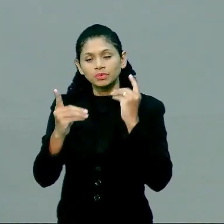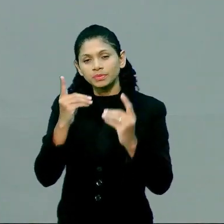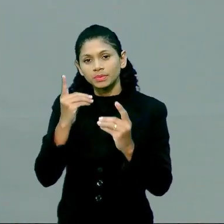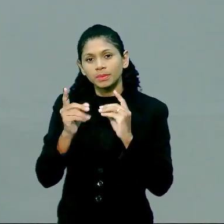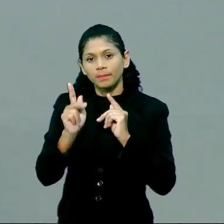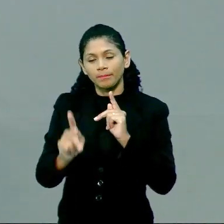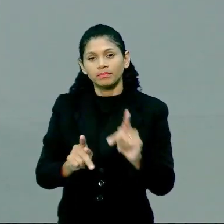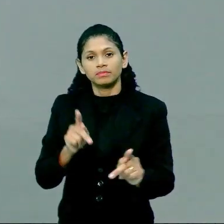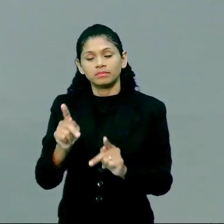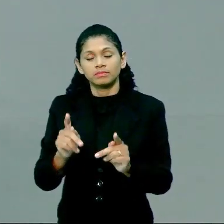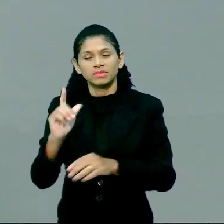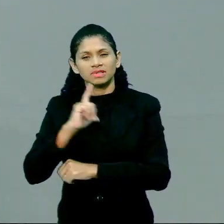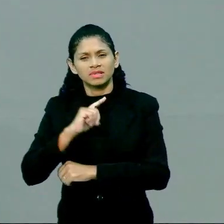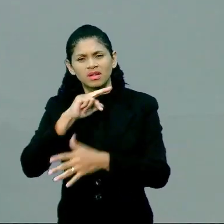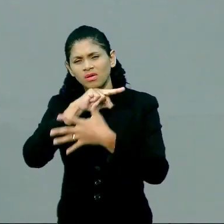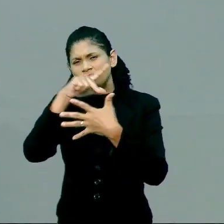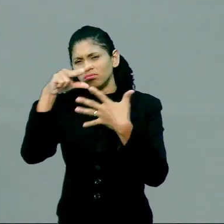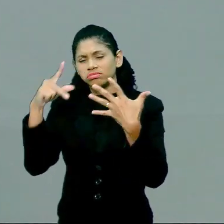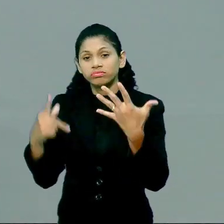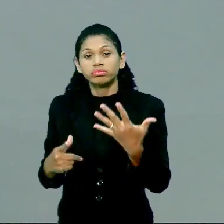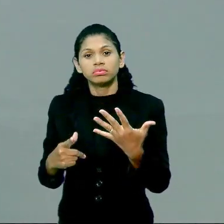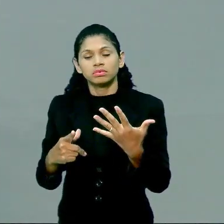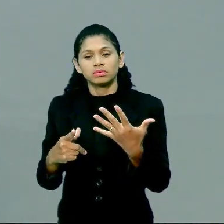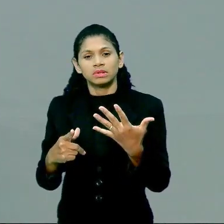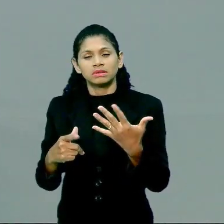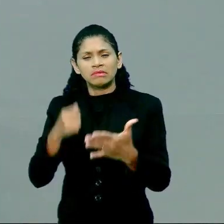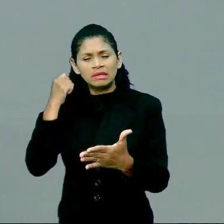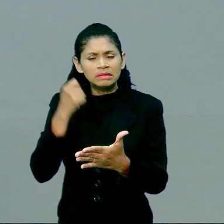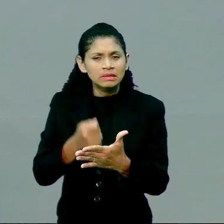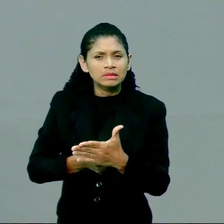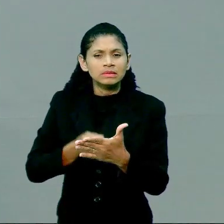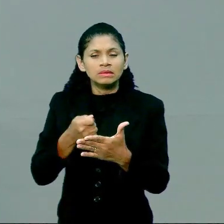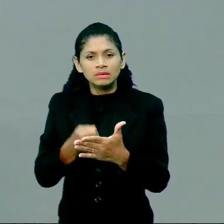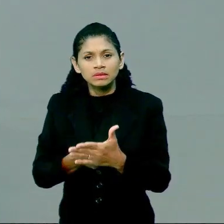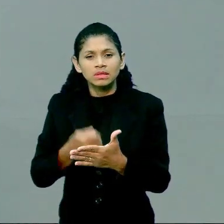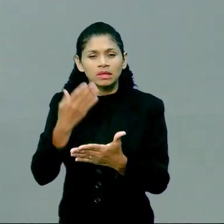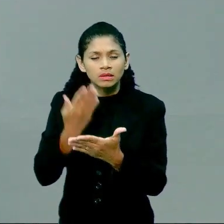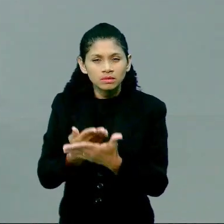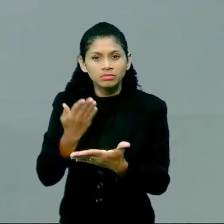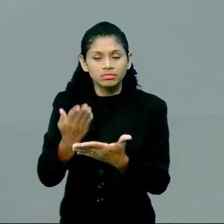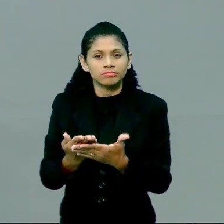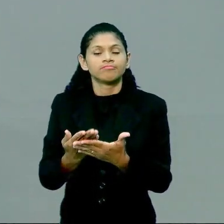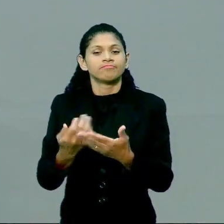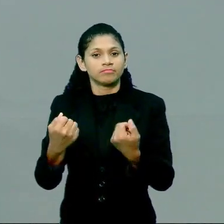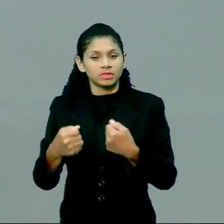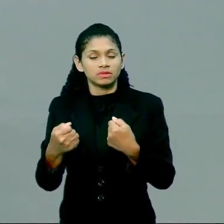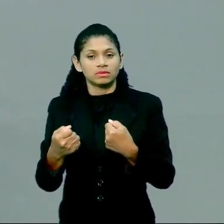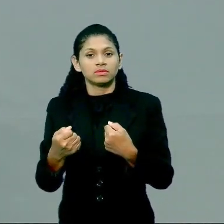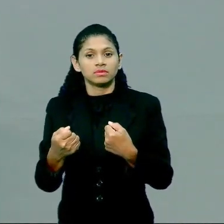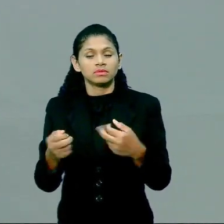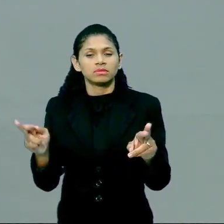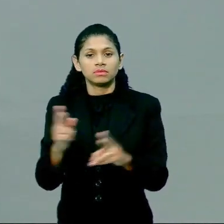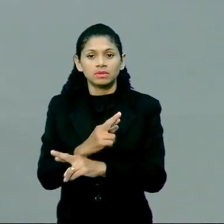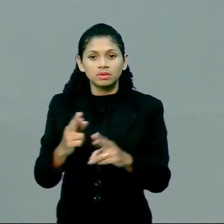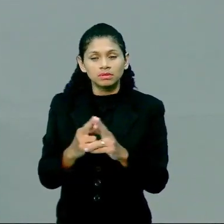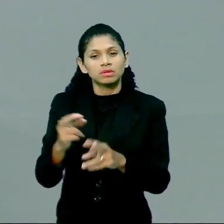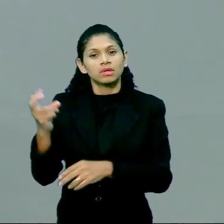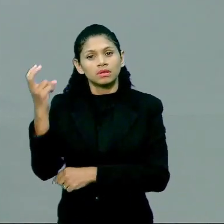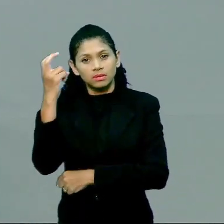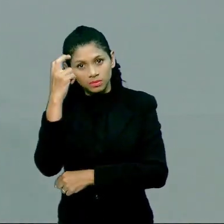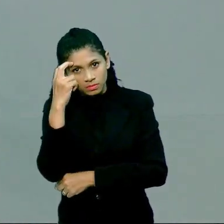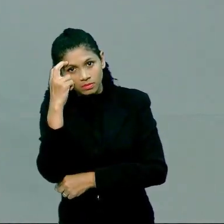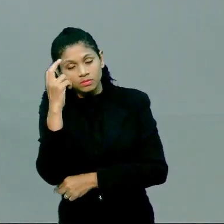expressões né são incontáveis então perpassa muito acerca da Cultura a gente vai para a questão aqui